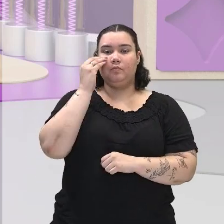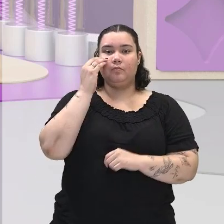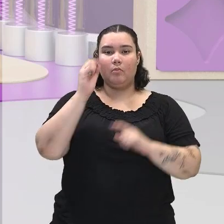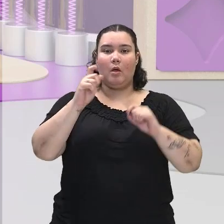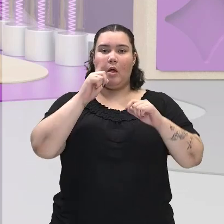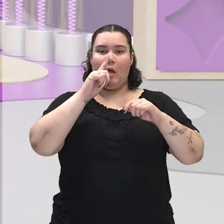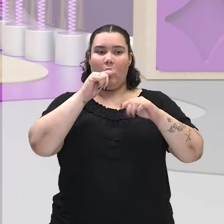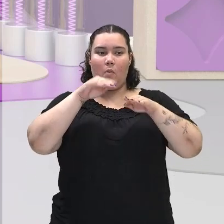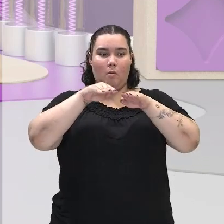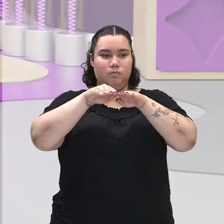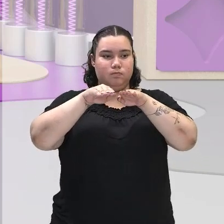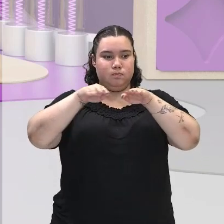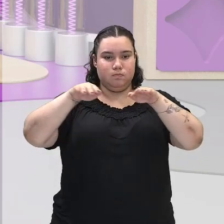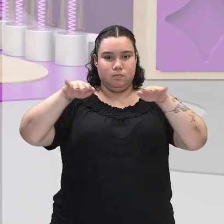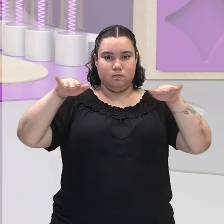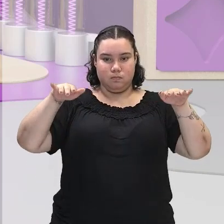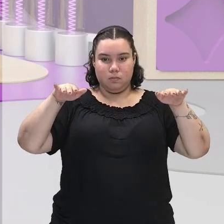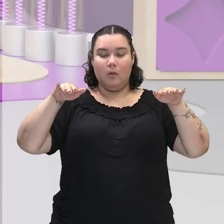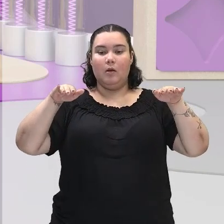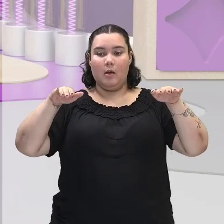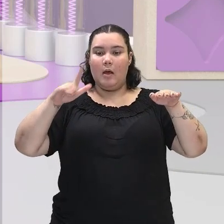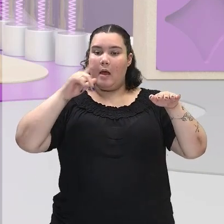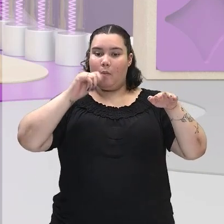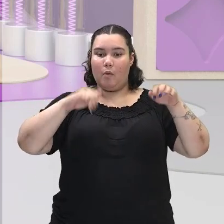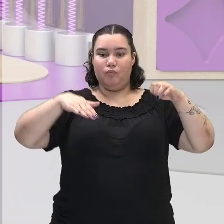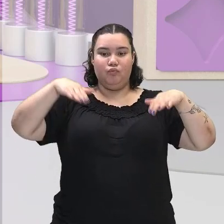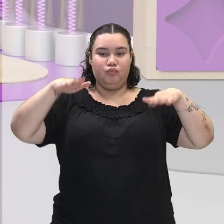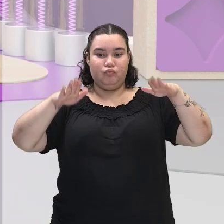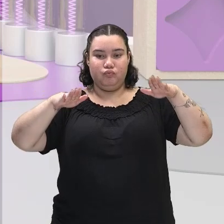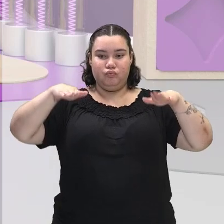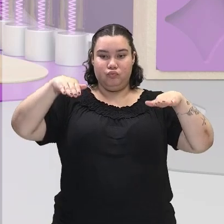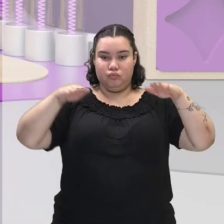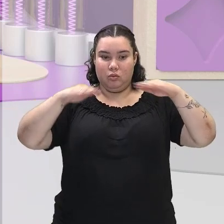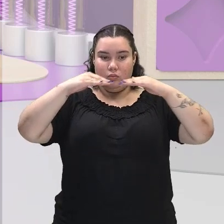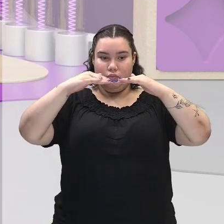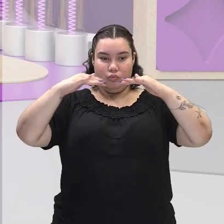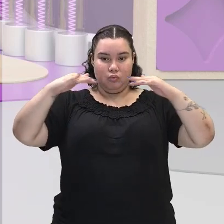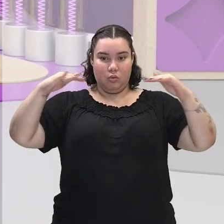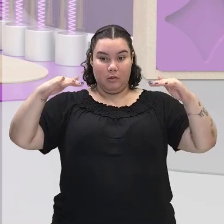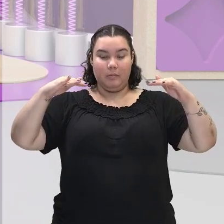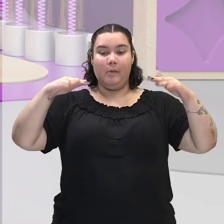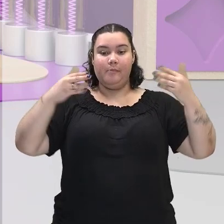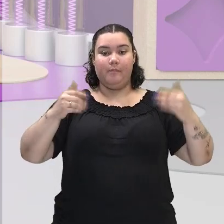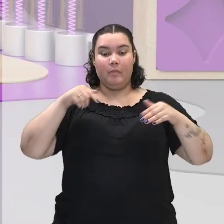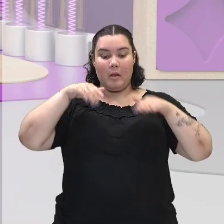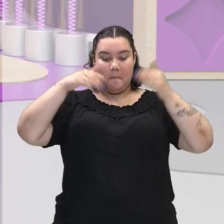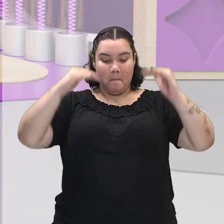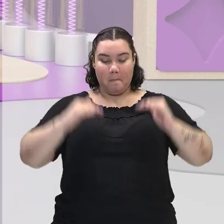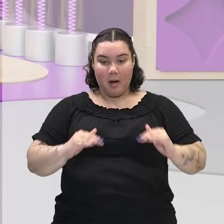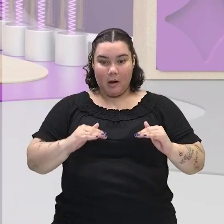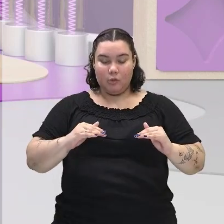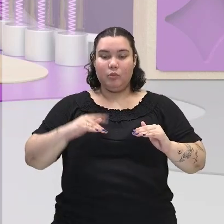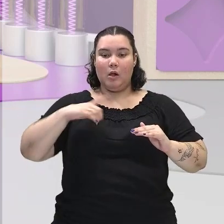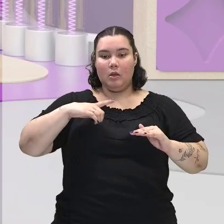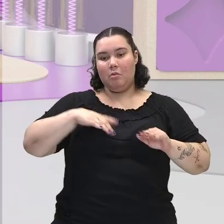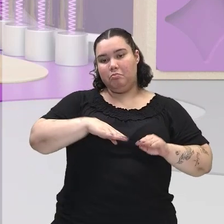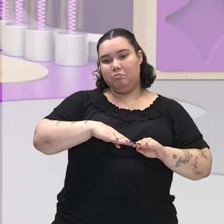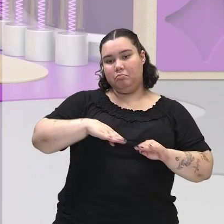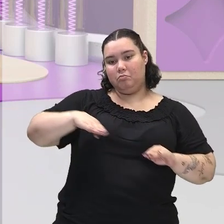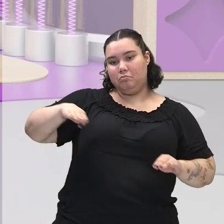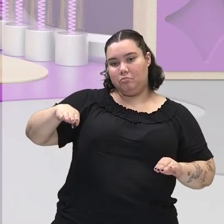igual as raias, questão das ondas, então a profundidade da piscina ela vai mudando de acordo